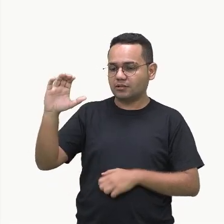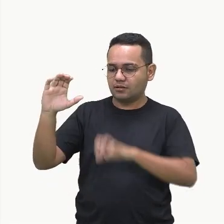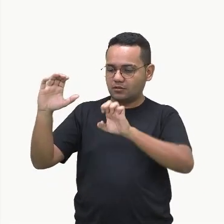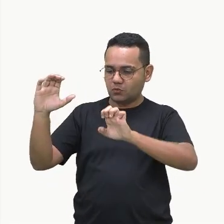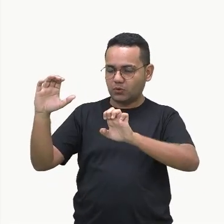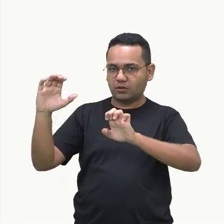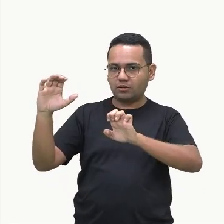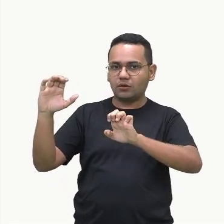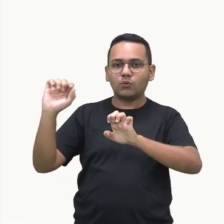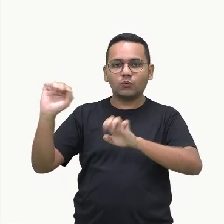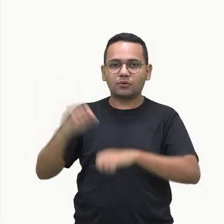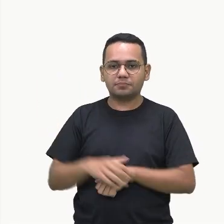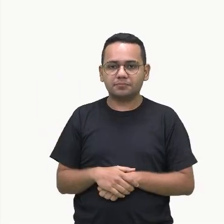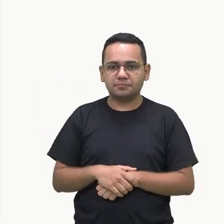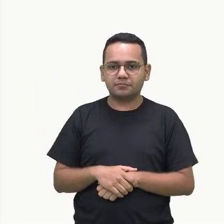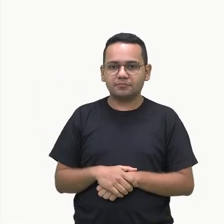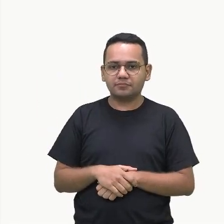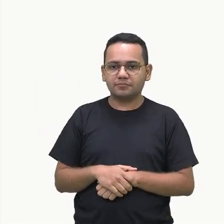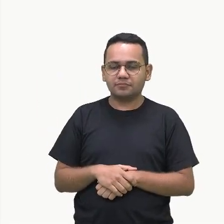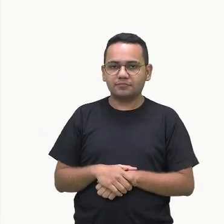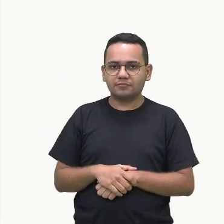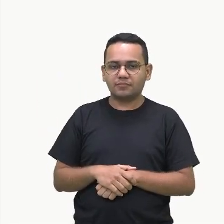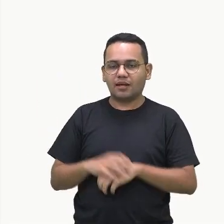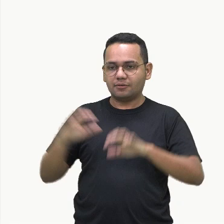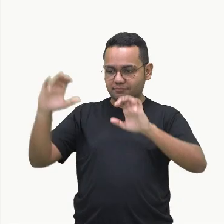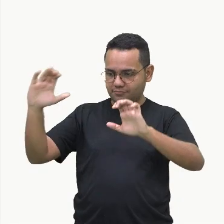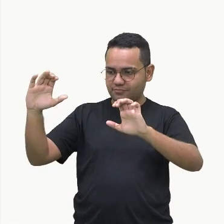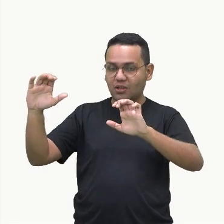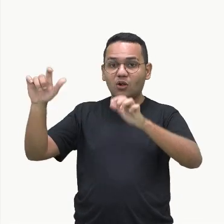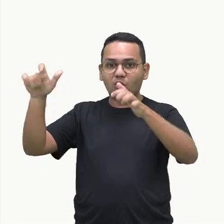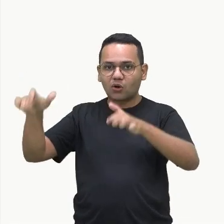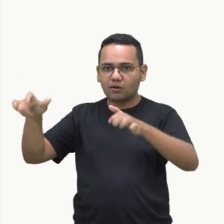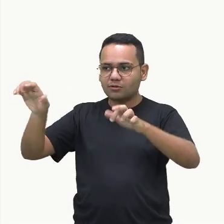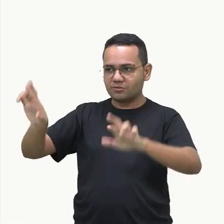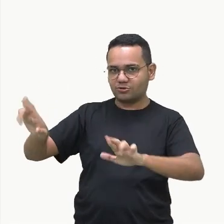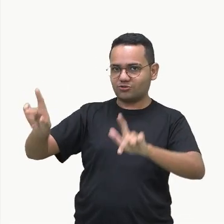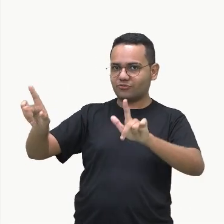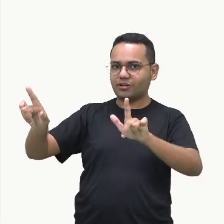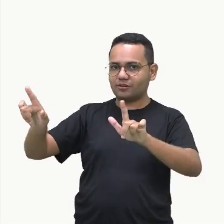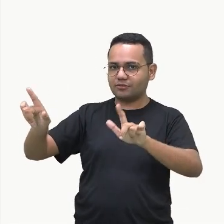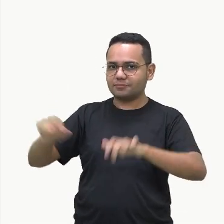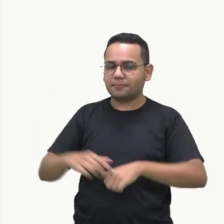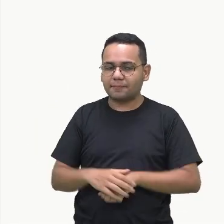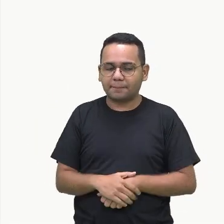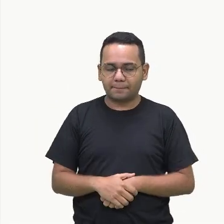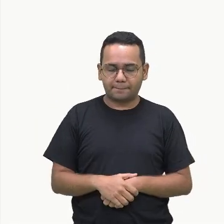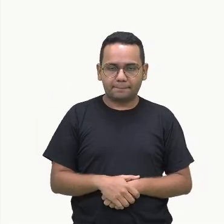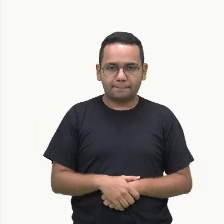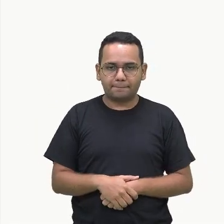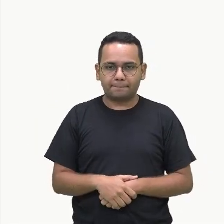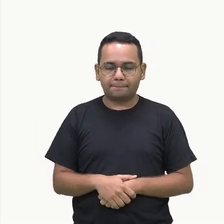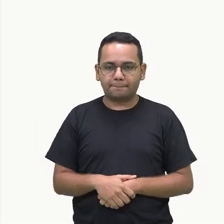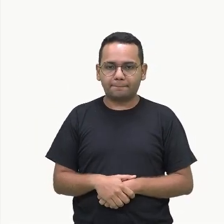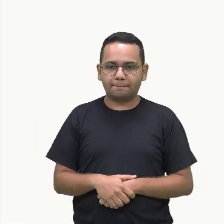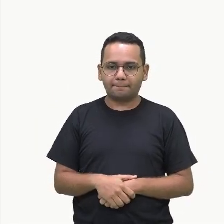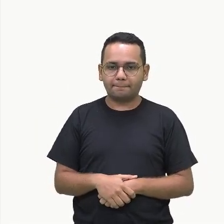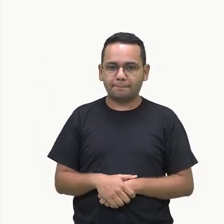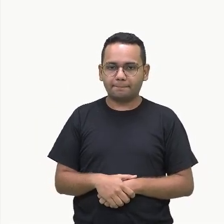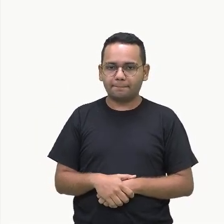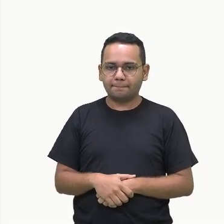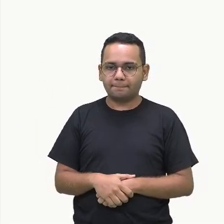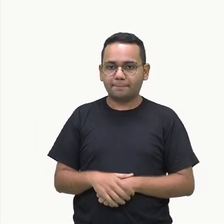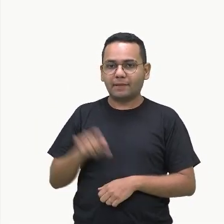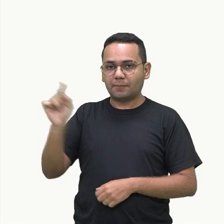estão classificados como ângulos alternos. Eles estão de lados diferentes, alternados,